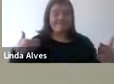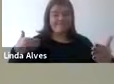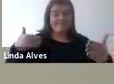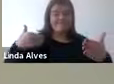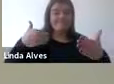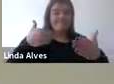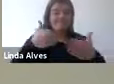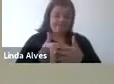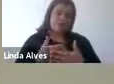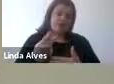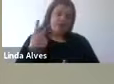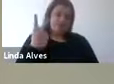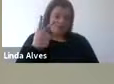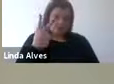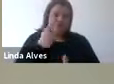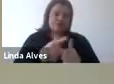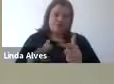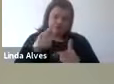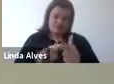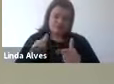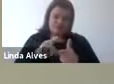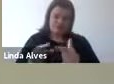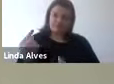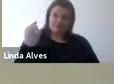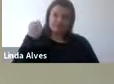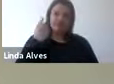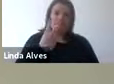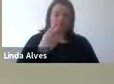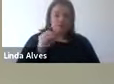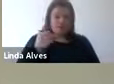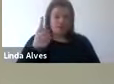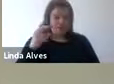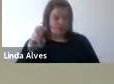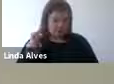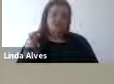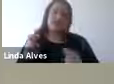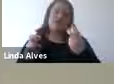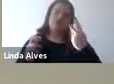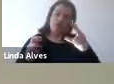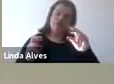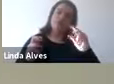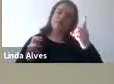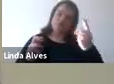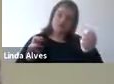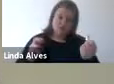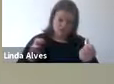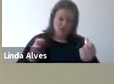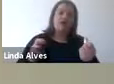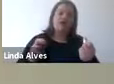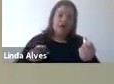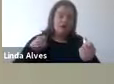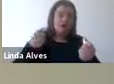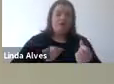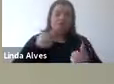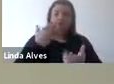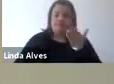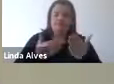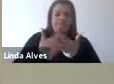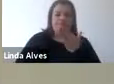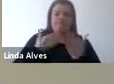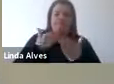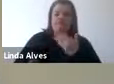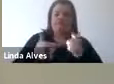por duas recessões, que foi 2015 e 2016, que tirou muito emprego.